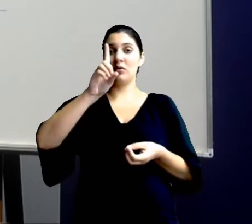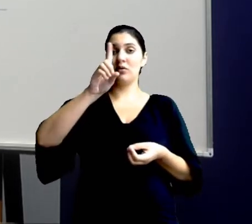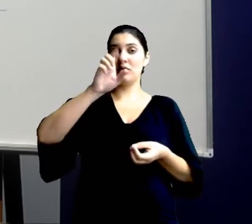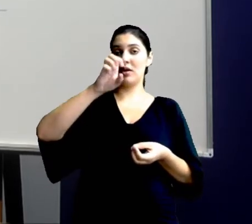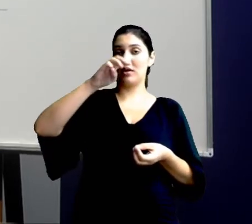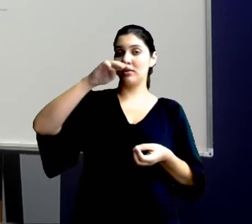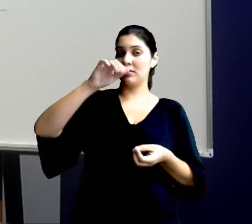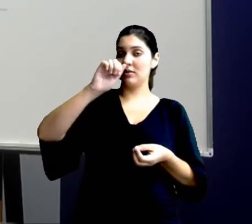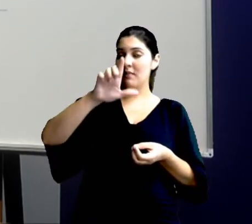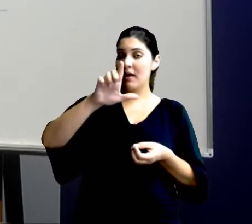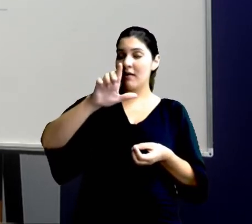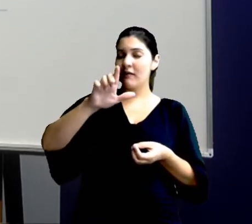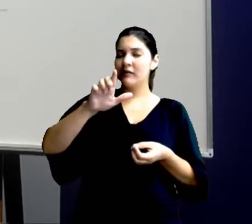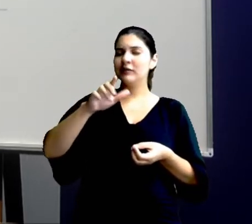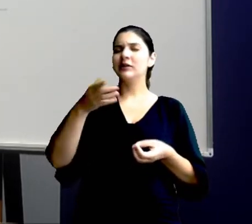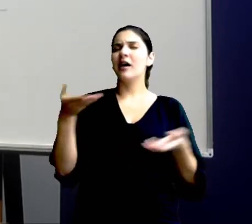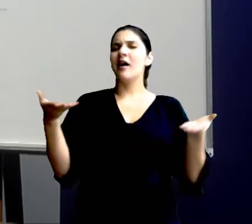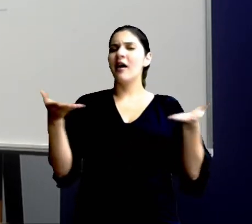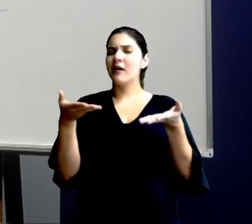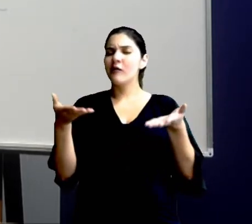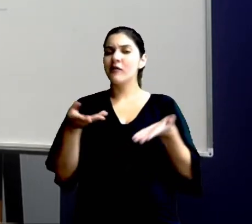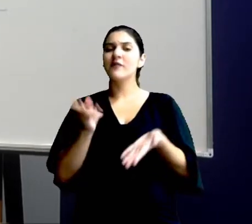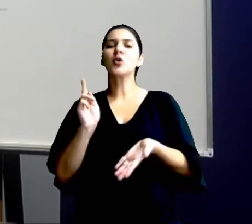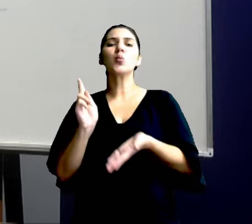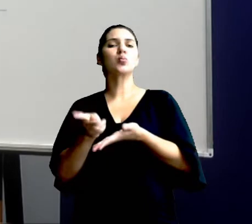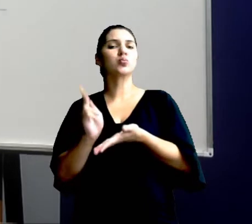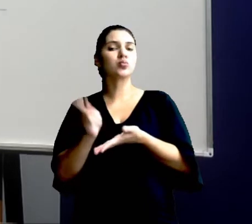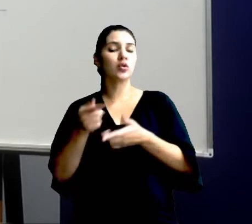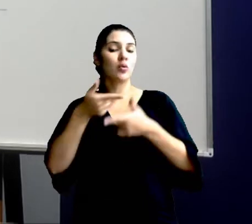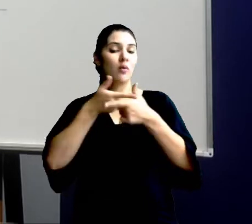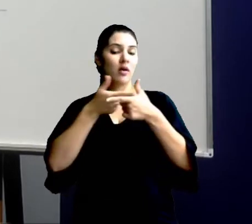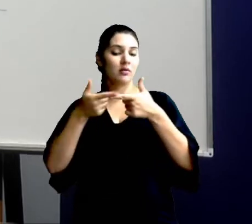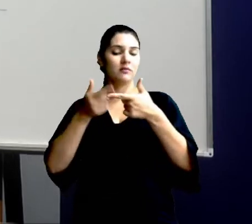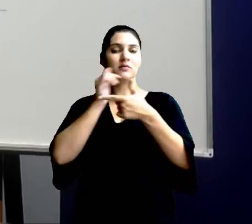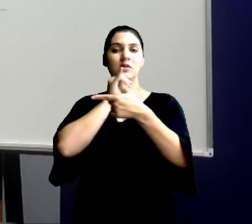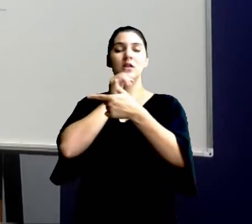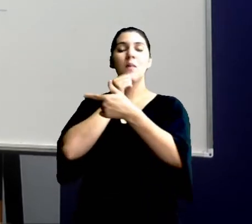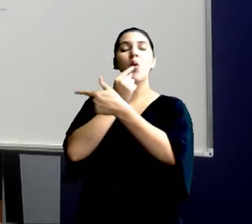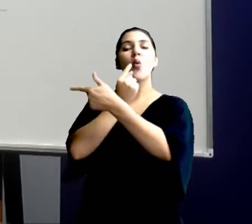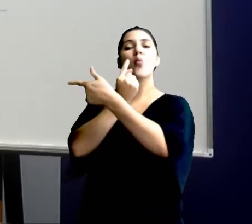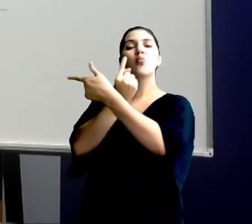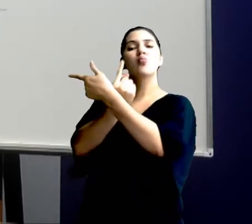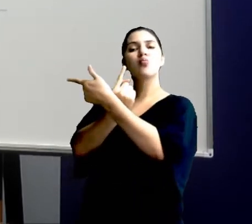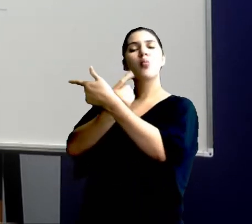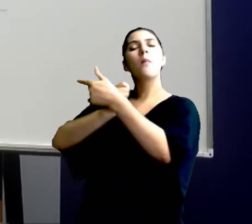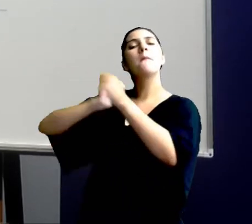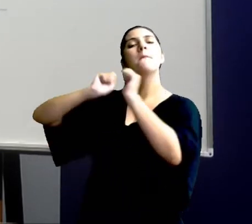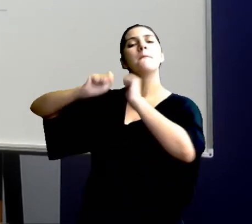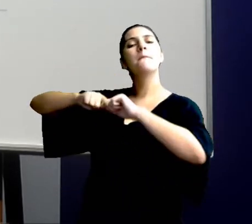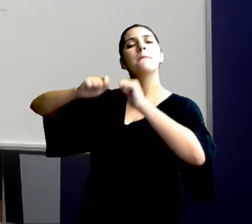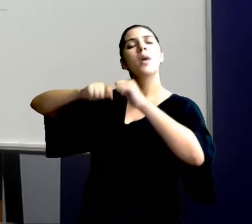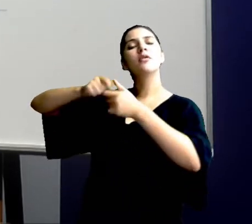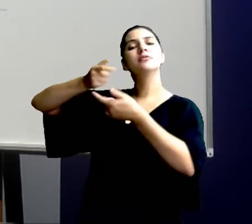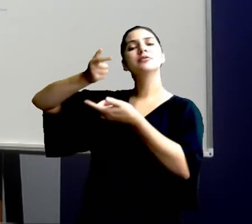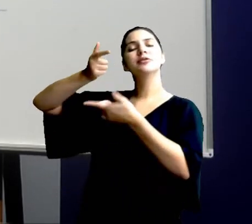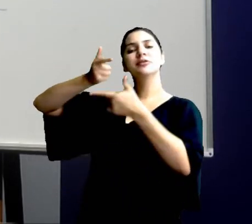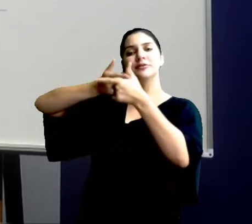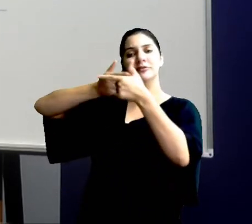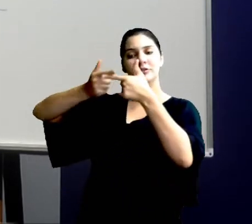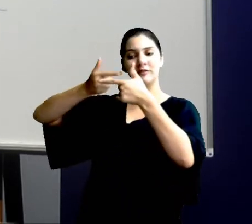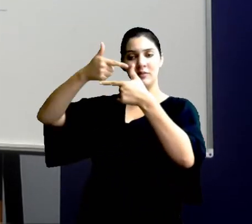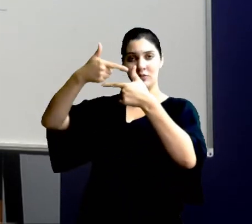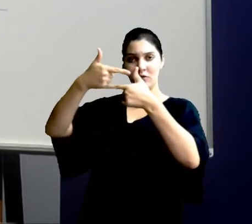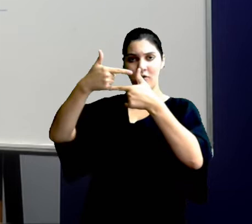vamos continuar essa divisão, tá certo? Então, 1, gente, dá para dividir por 2? A gente aprendeu aqui